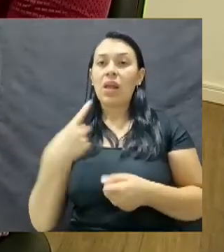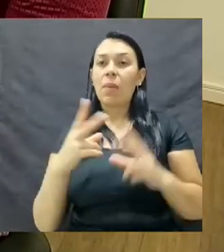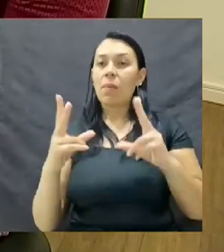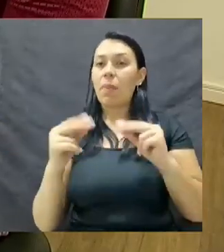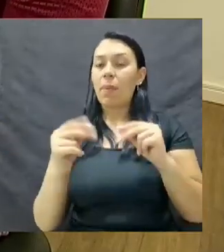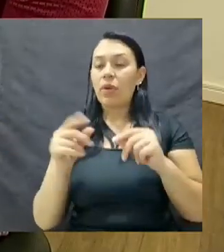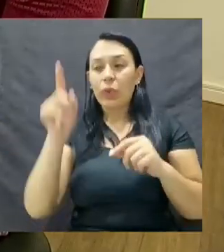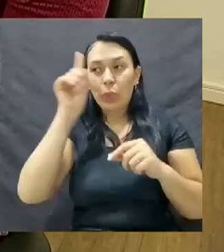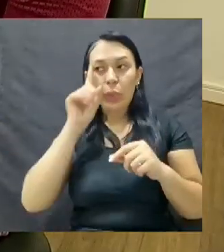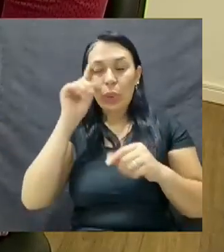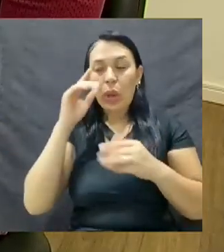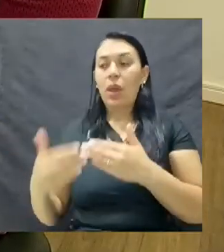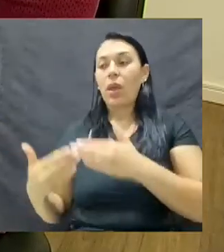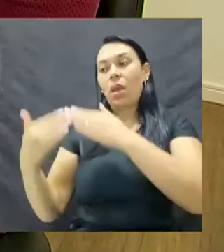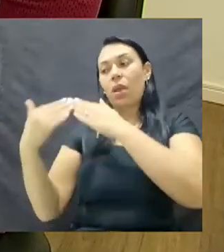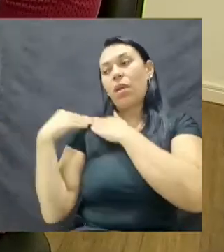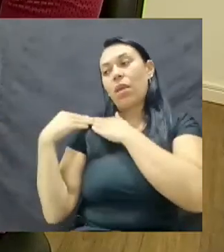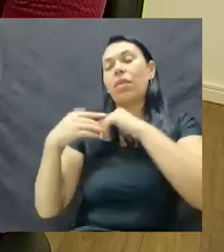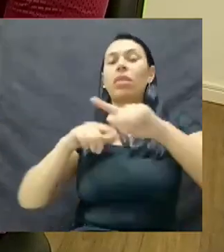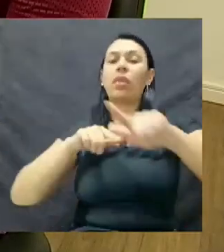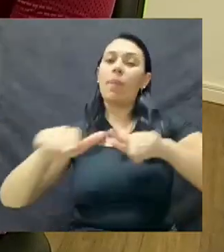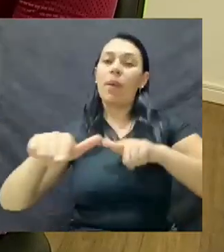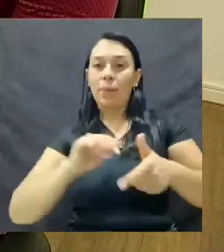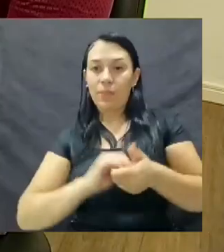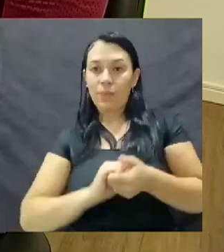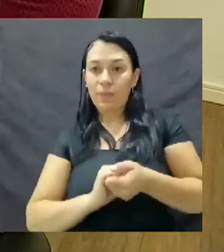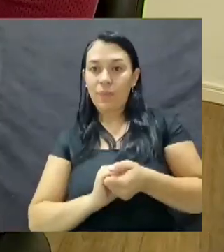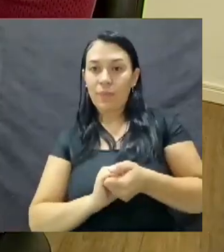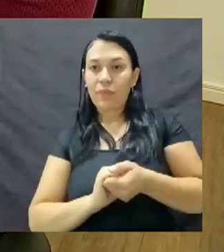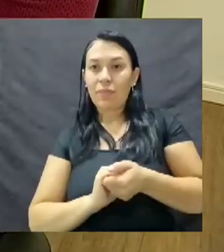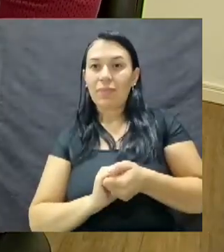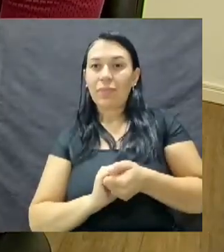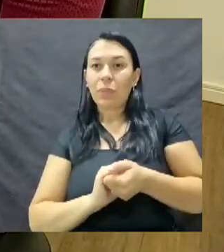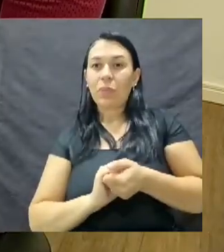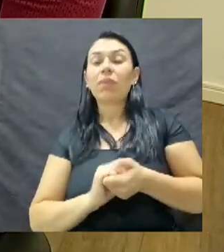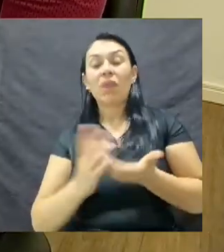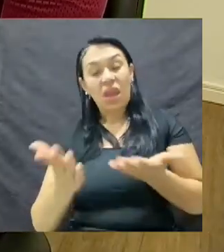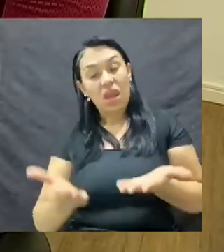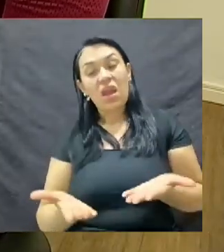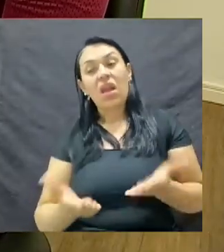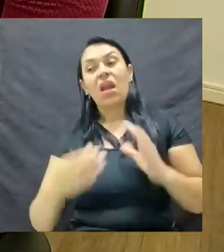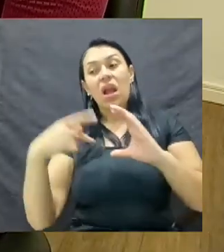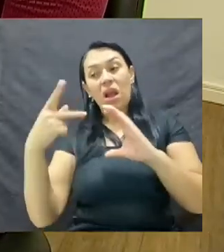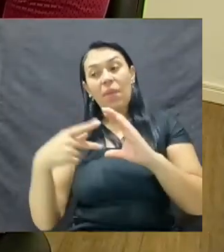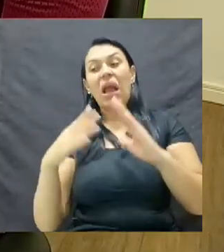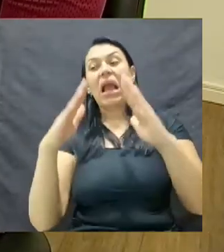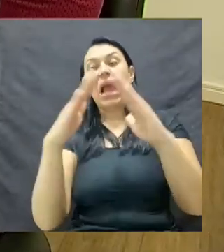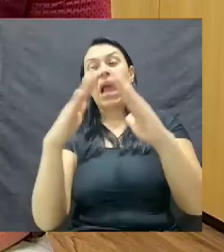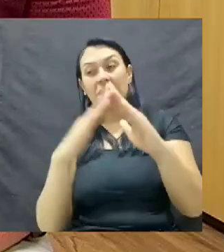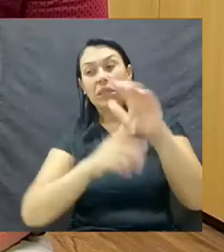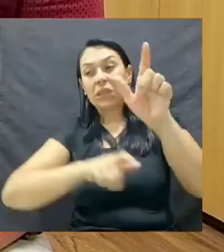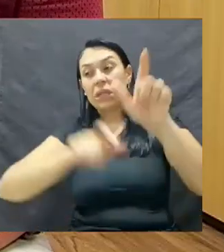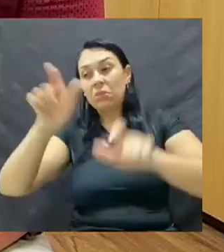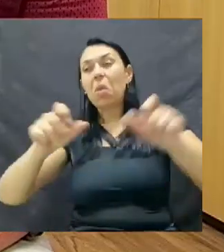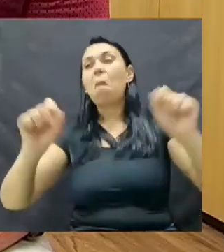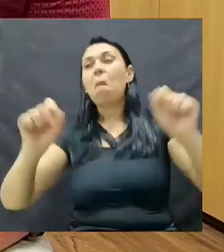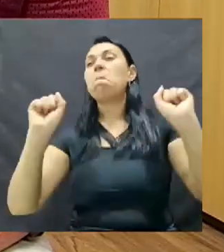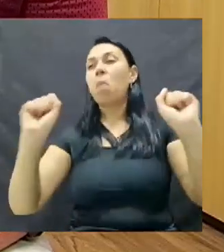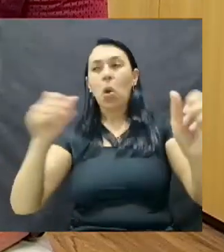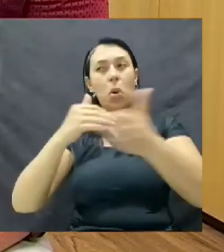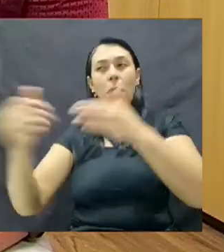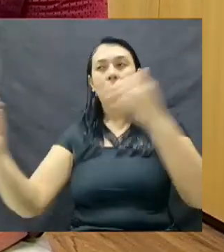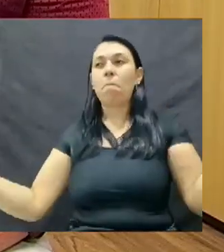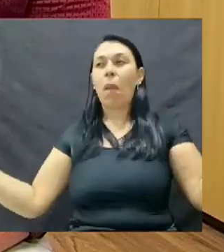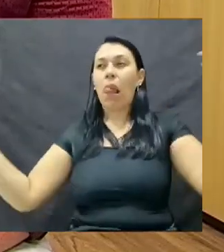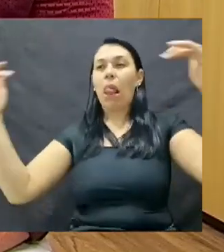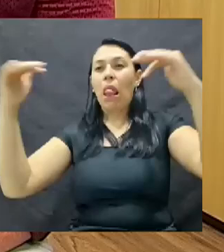do trabalho. Né? O fim da Câmara é esse, né? A Casa do Povo aqui, acho que os 33